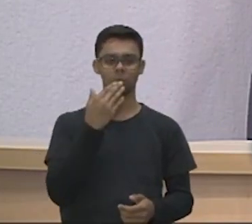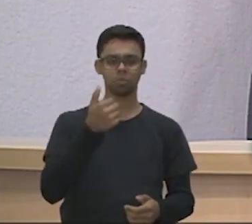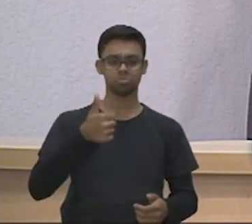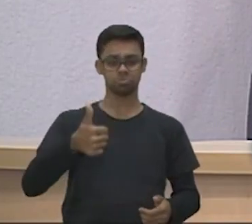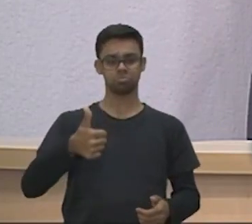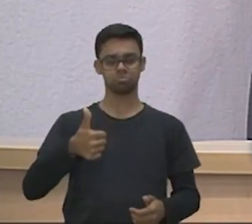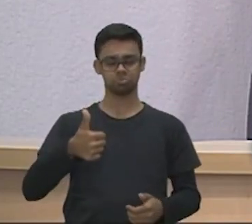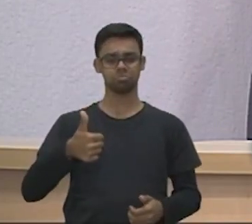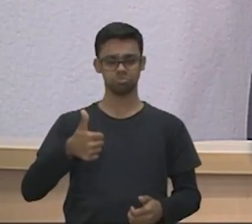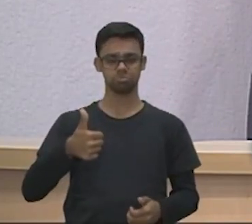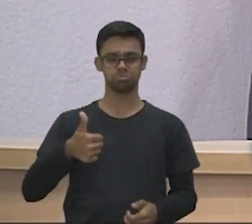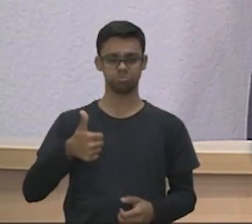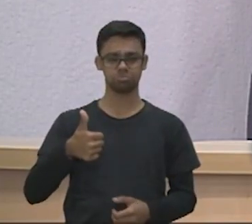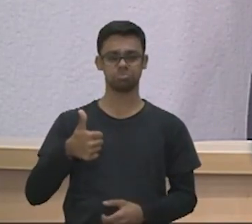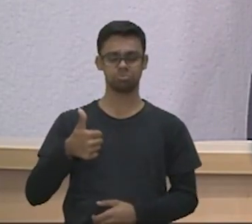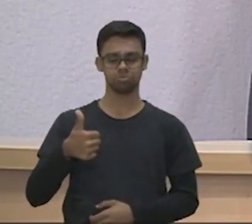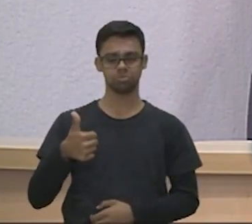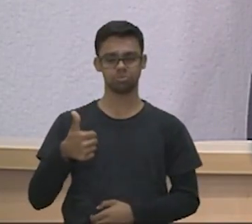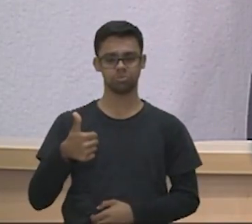muito boa.